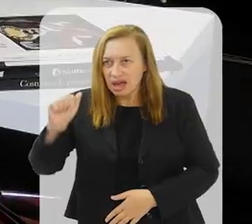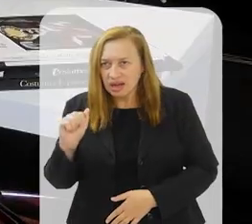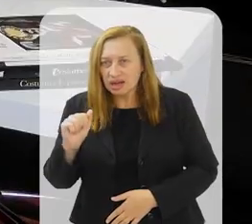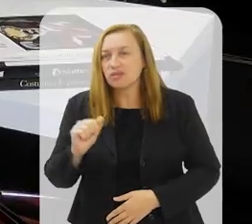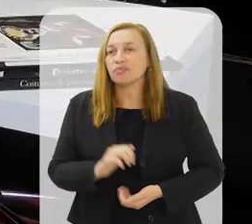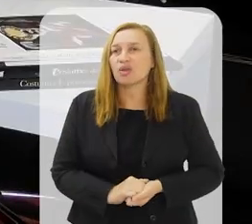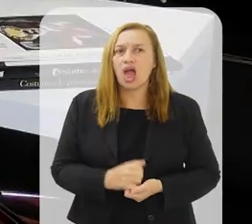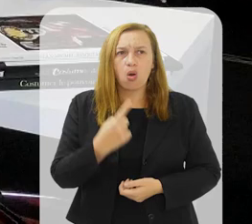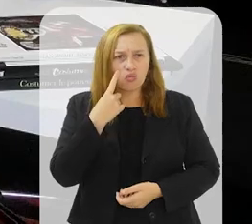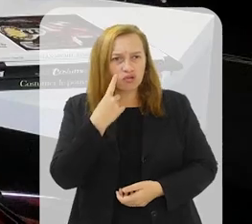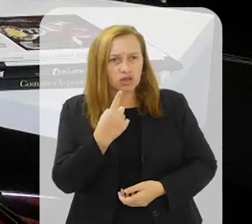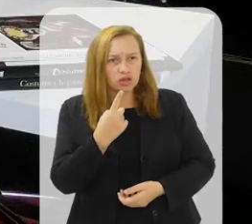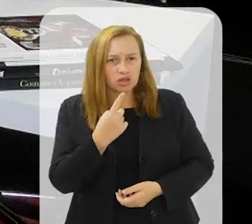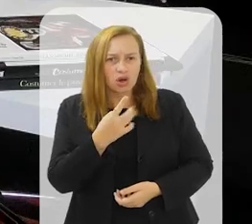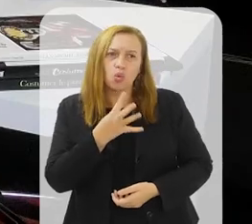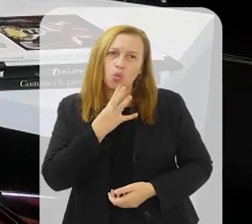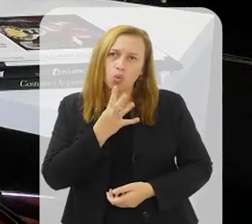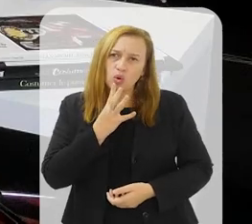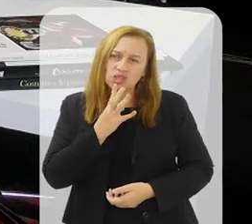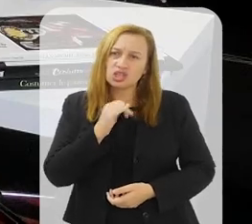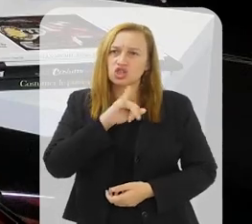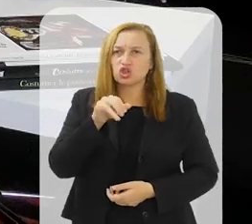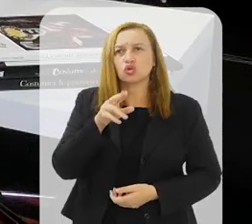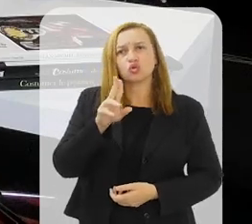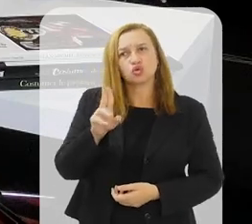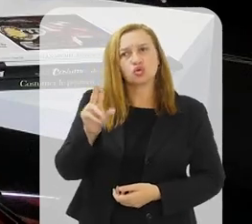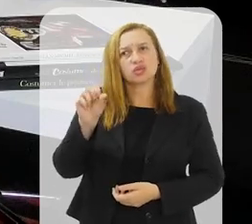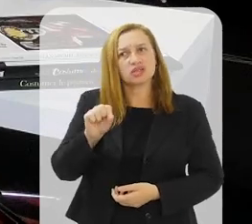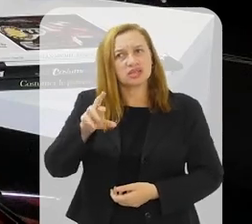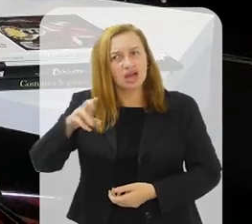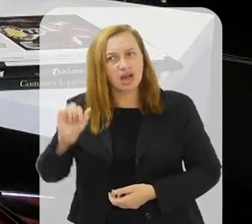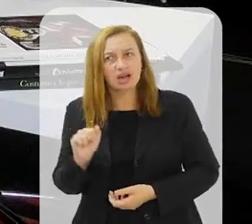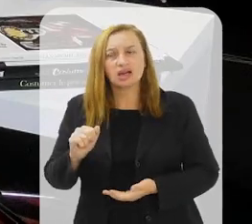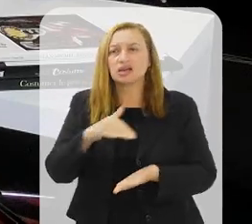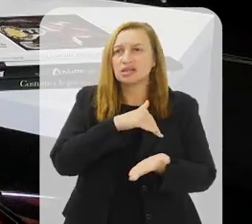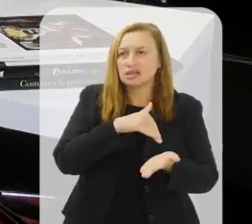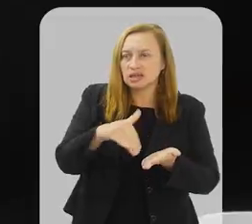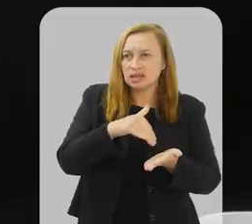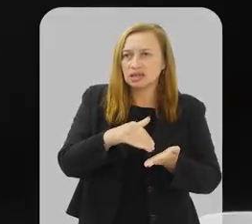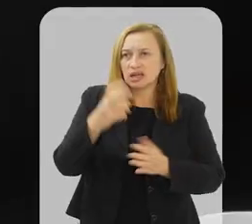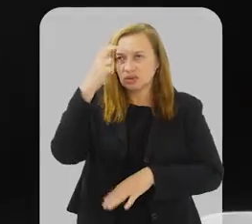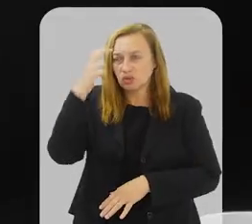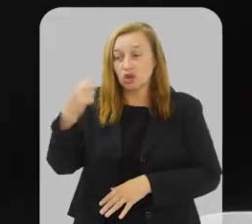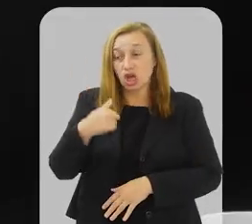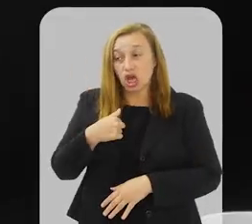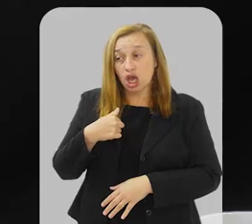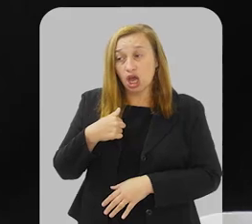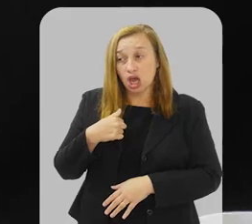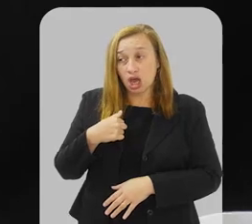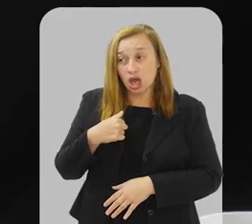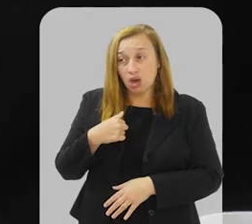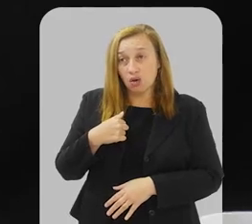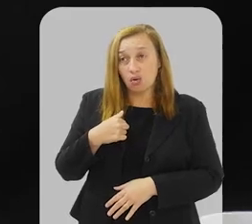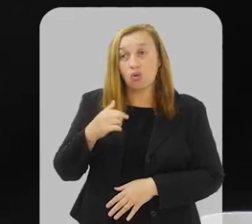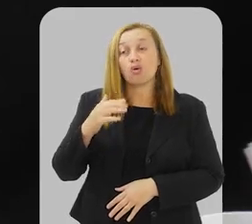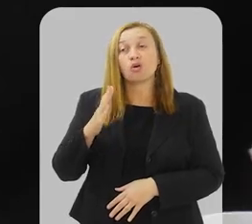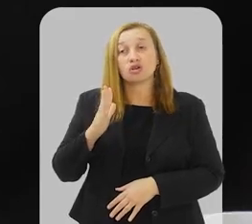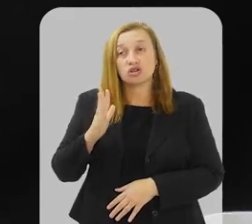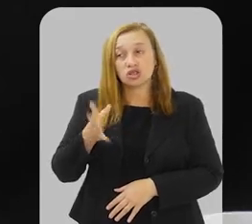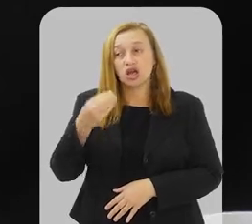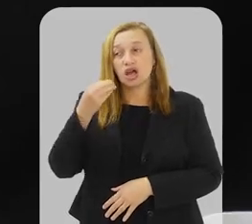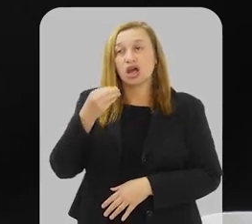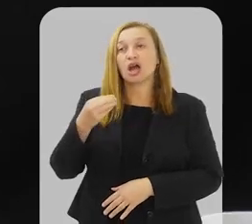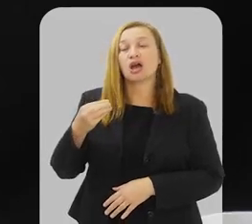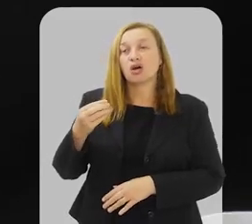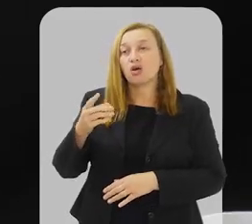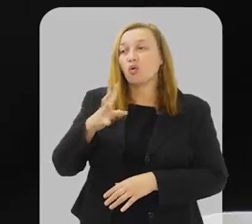pada Jussara Jara pada E aí quando eu olhei e eu conheci a Jussara porque Jussara era da Secretaria de Cultura e eu com a companhia do etc